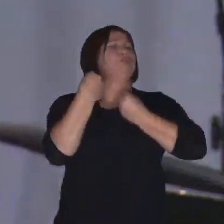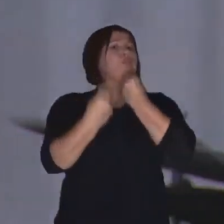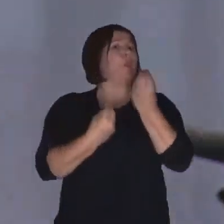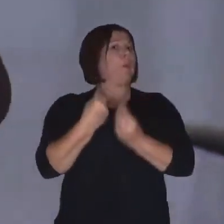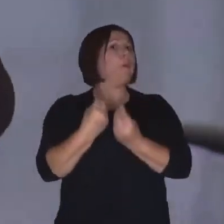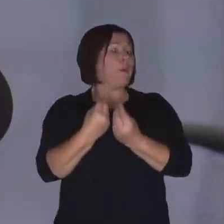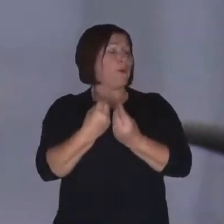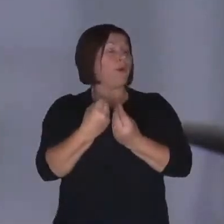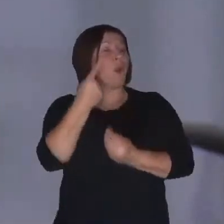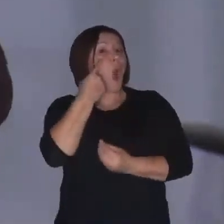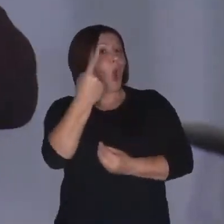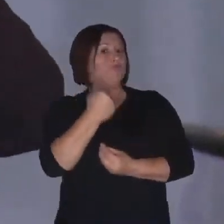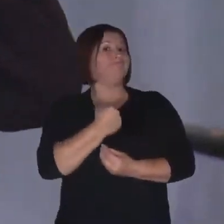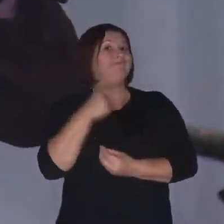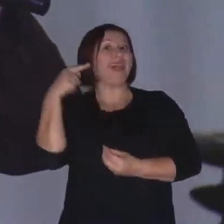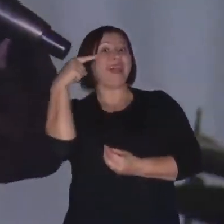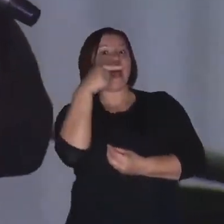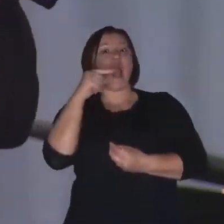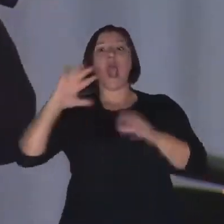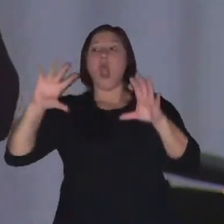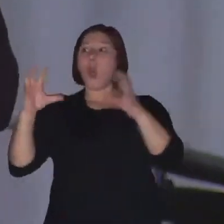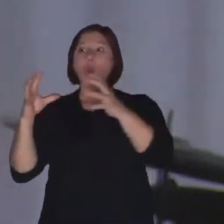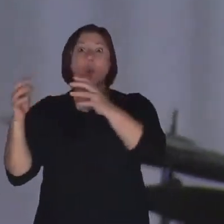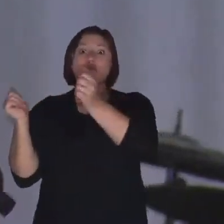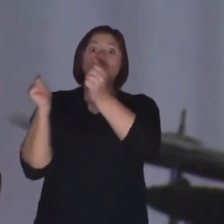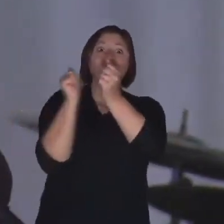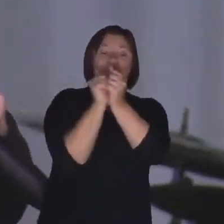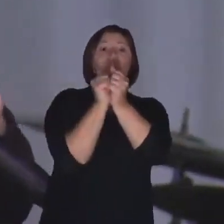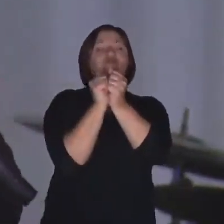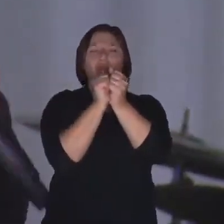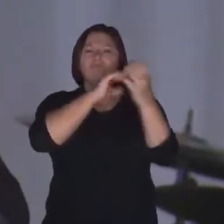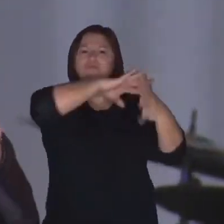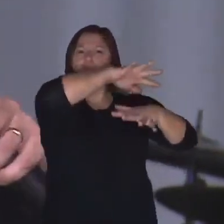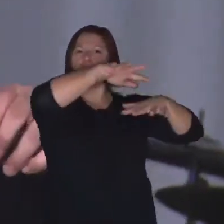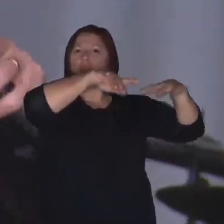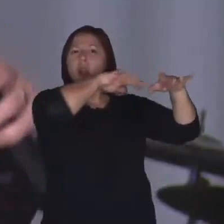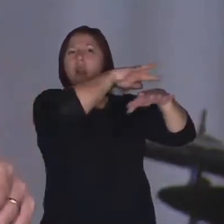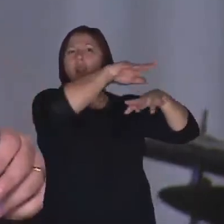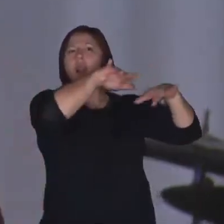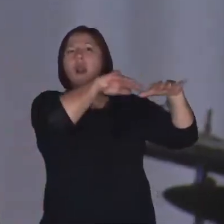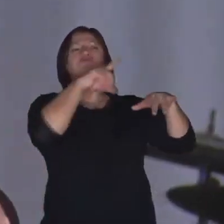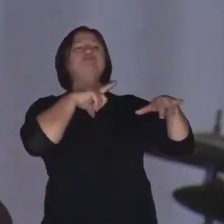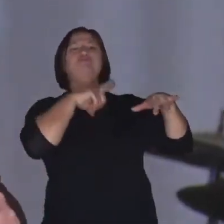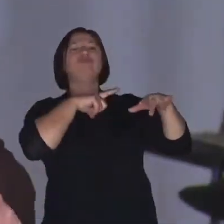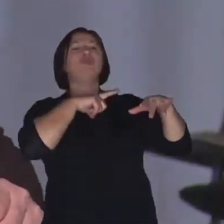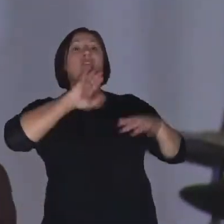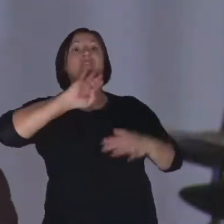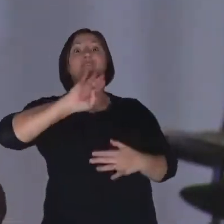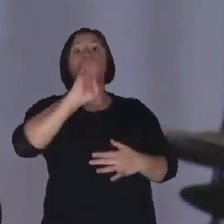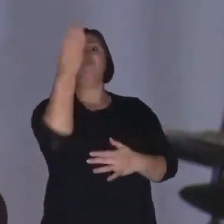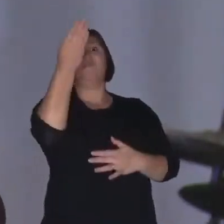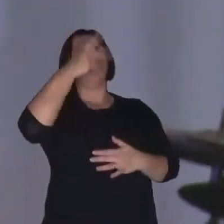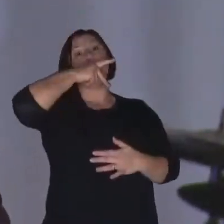Os falsos profetas, para tentarem ficar bem com o povo, eles começam a inventar uma